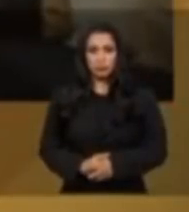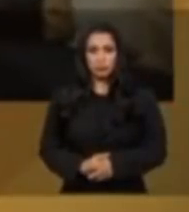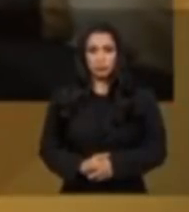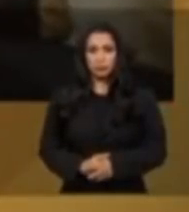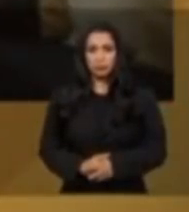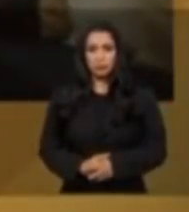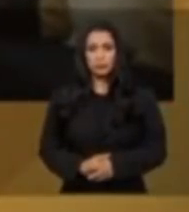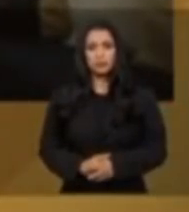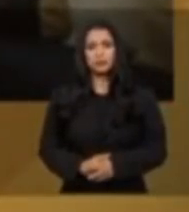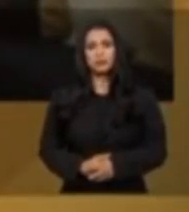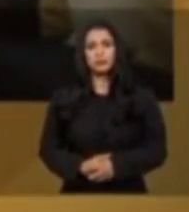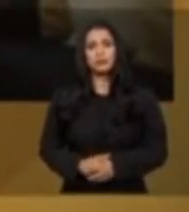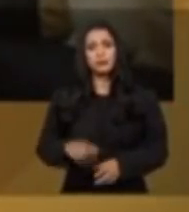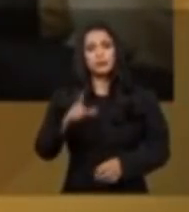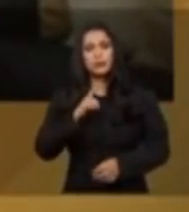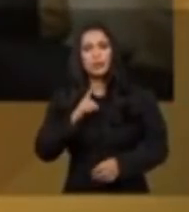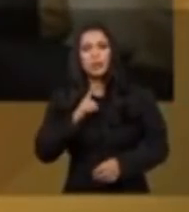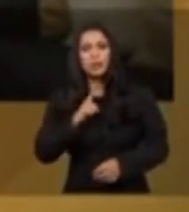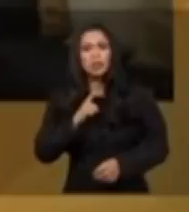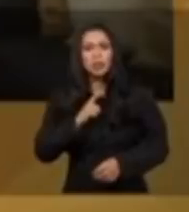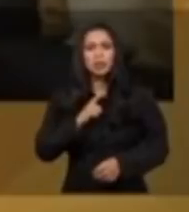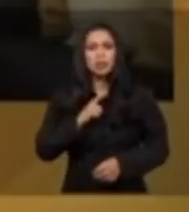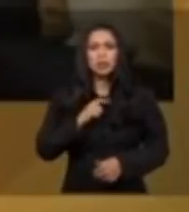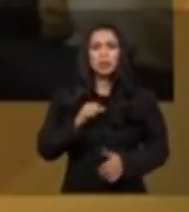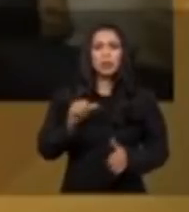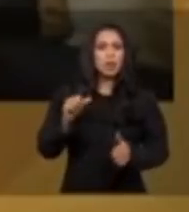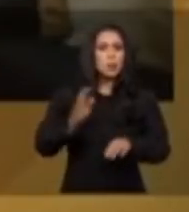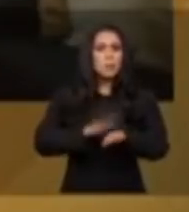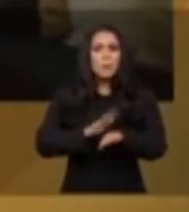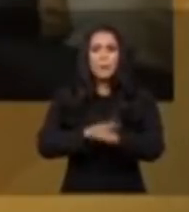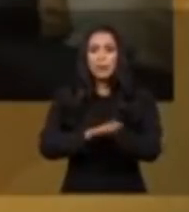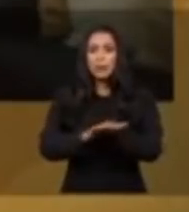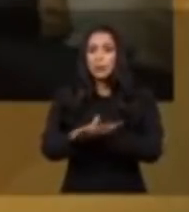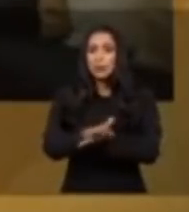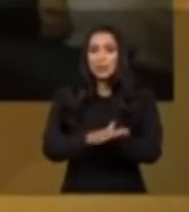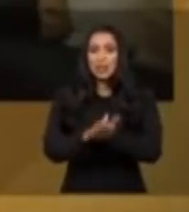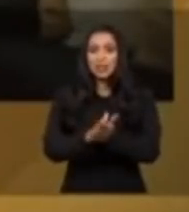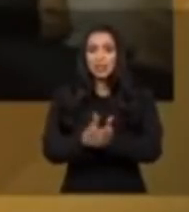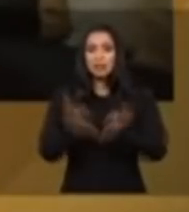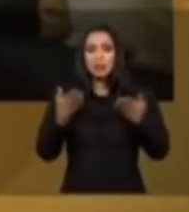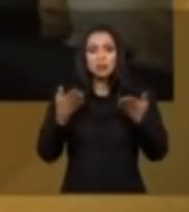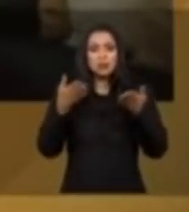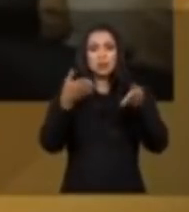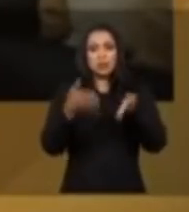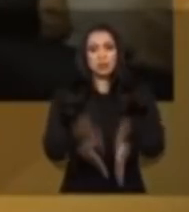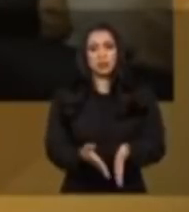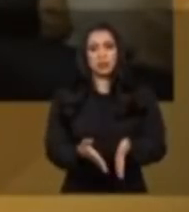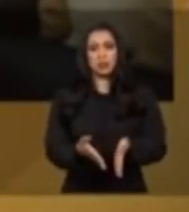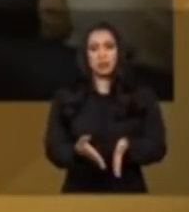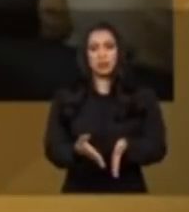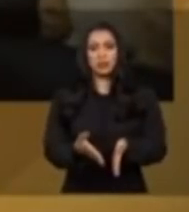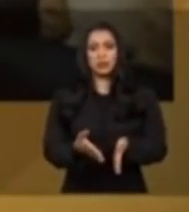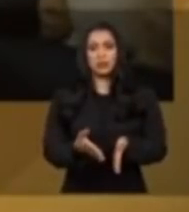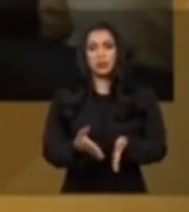durante a sua tramitação, em momento algum, não se direcionou e jamais se direcionará